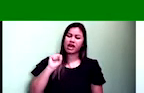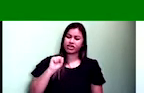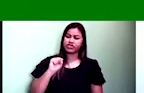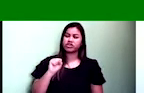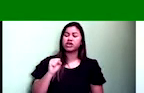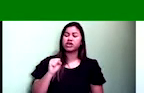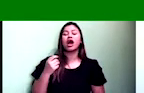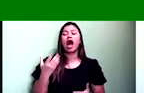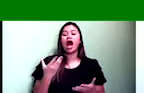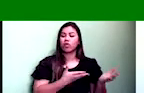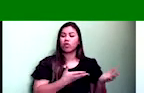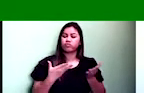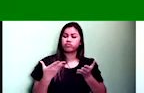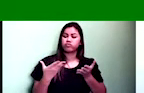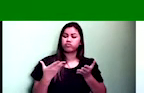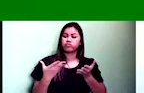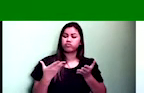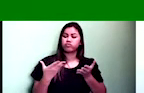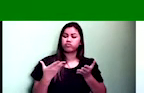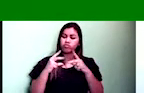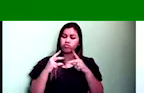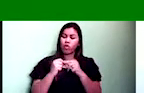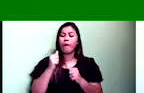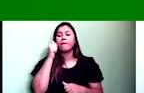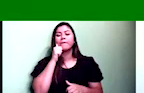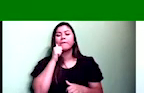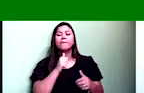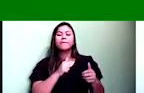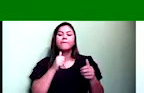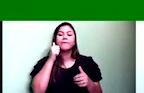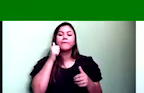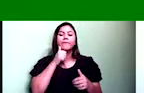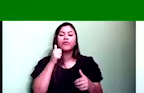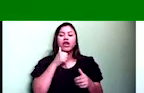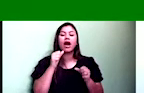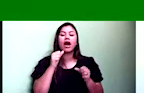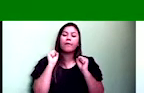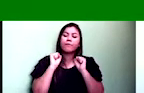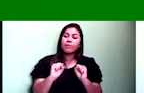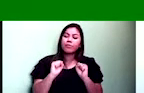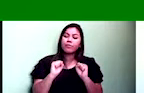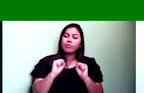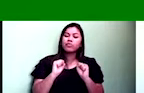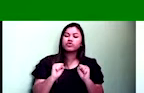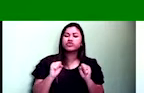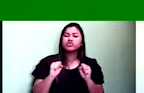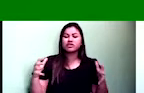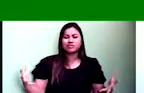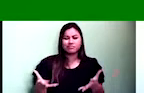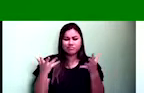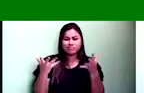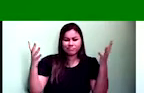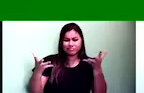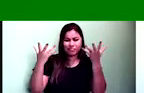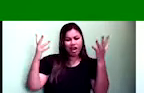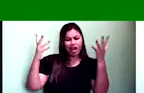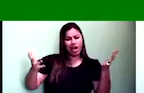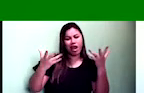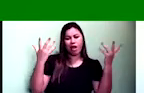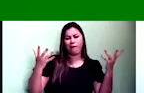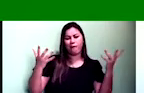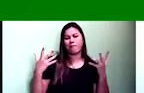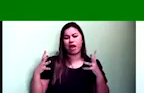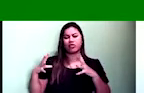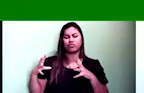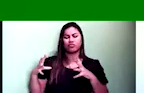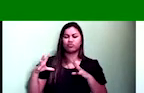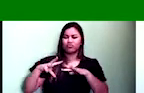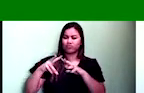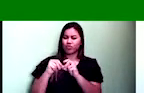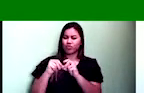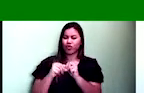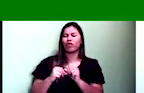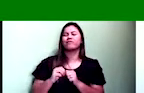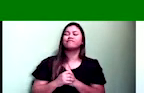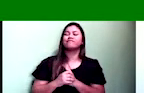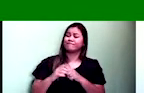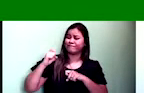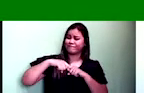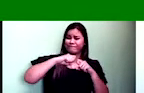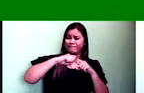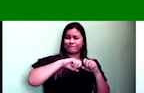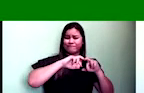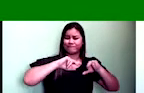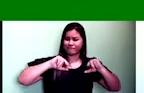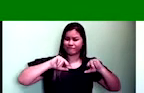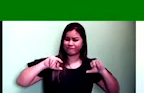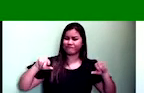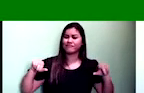para o local toda sorte de donzelas ávidas em proporcionar diversão aos congressistas e desejosas